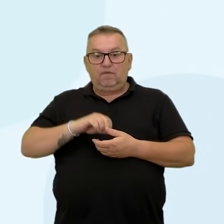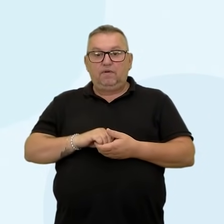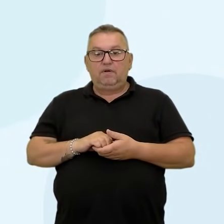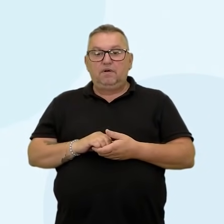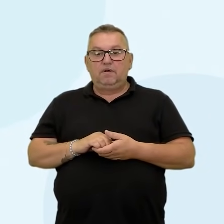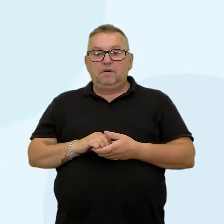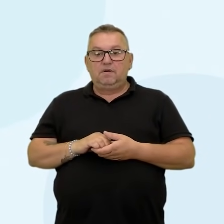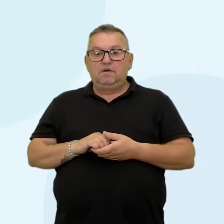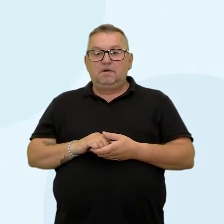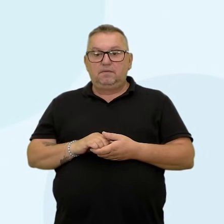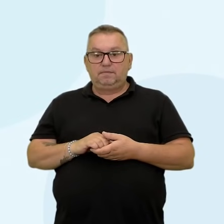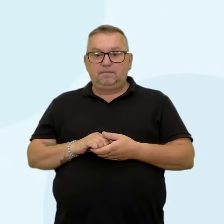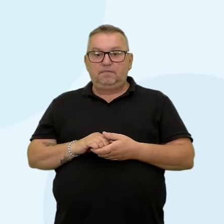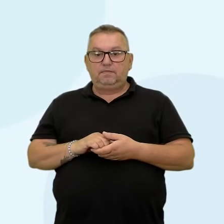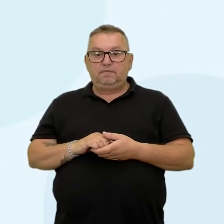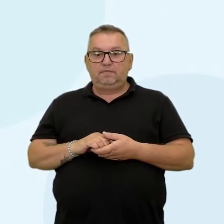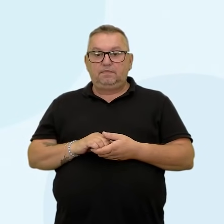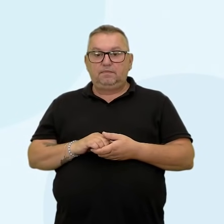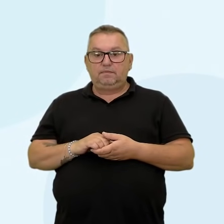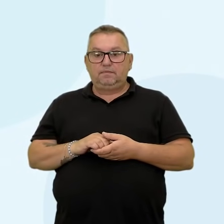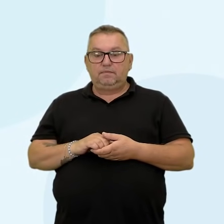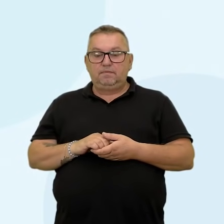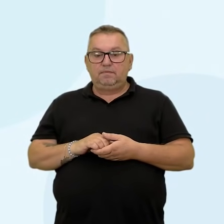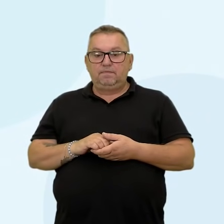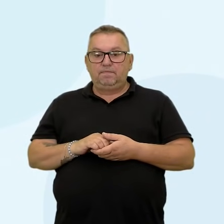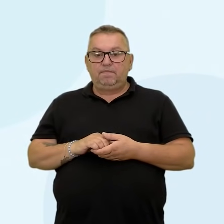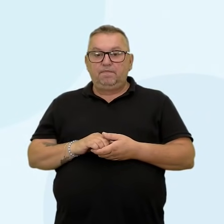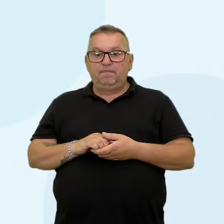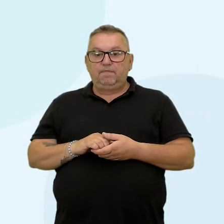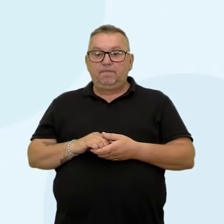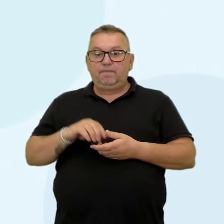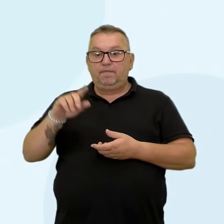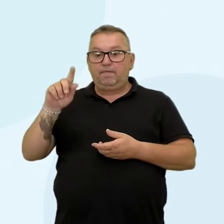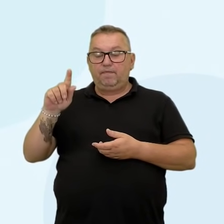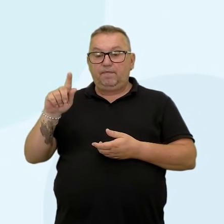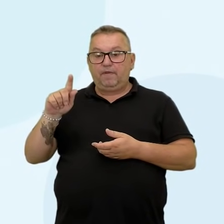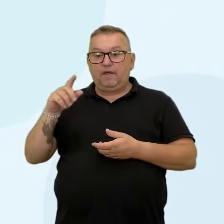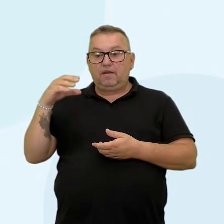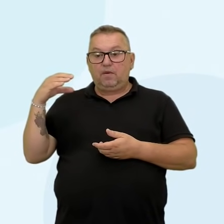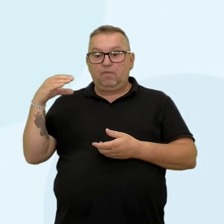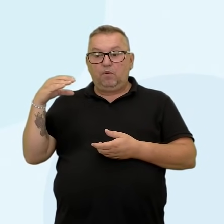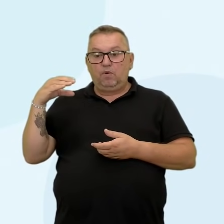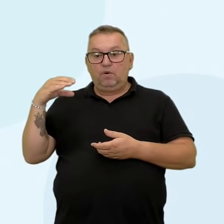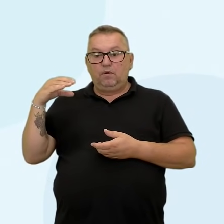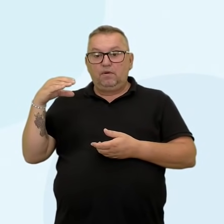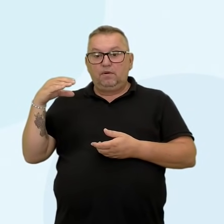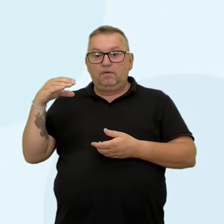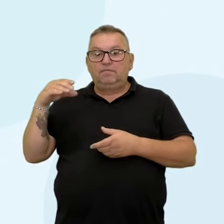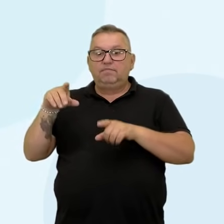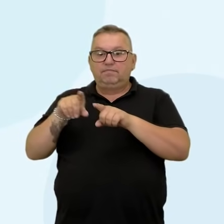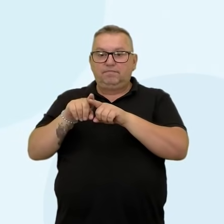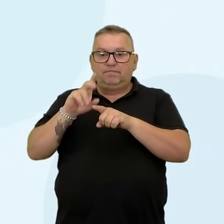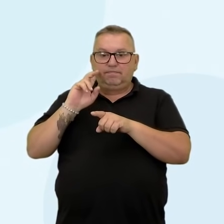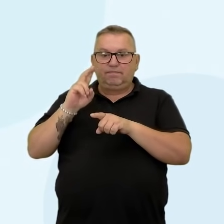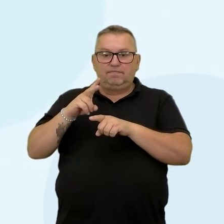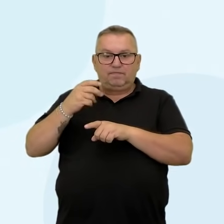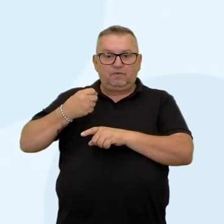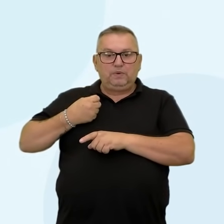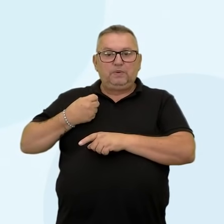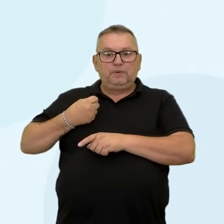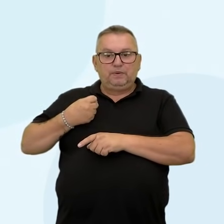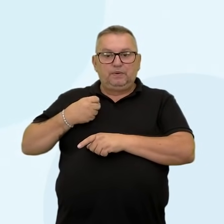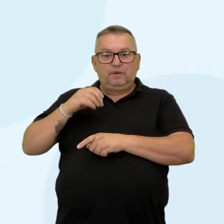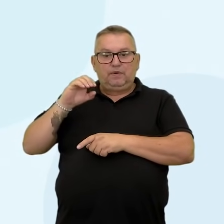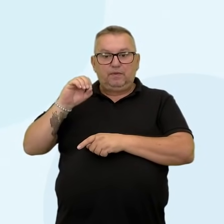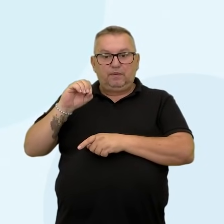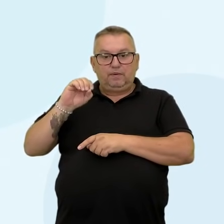aproximadamente tá bom E aí você tem lá o gás carbônico que é o dióxido de carbono é interessante você ver esse número